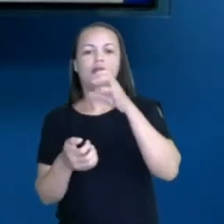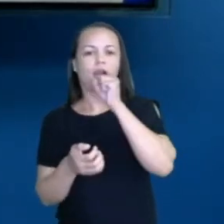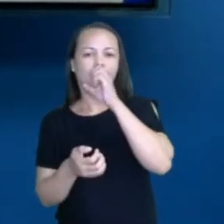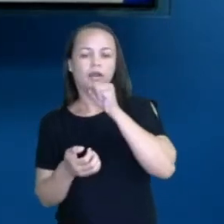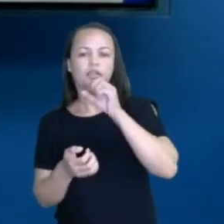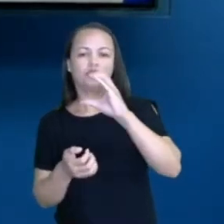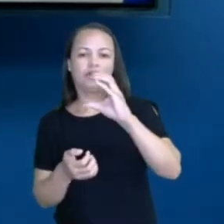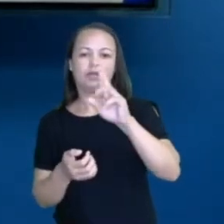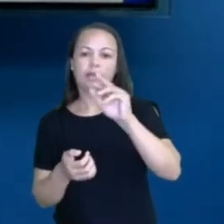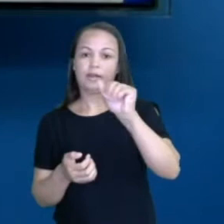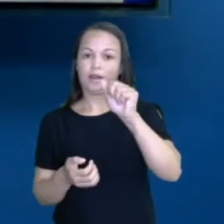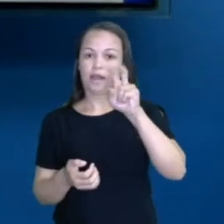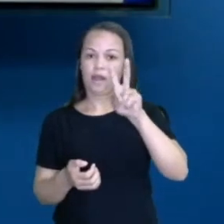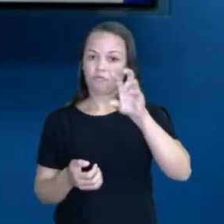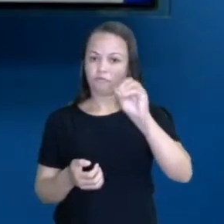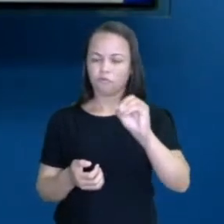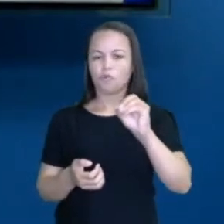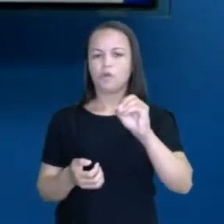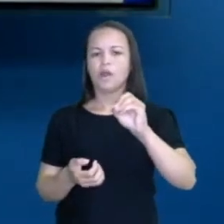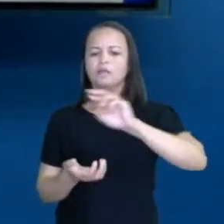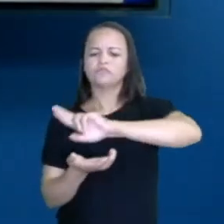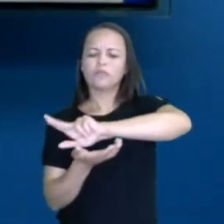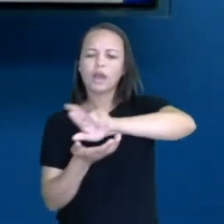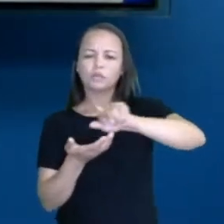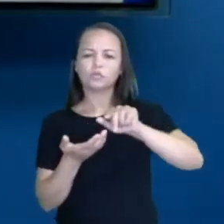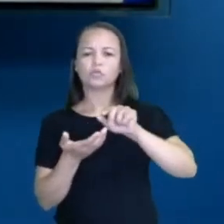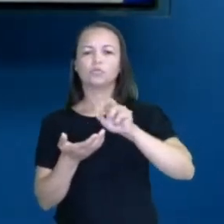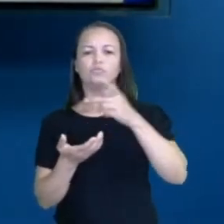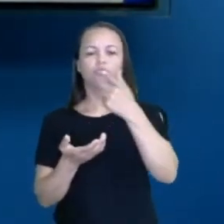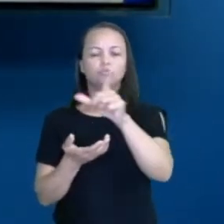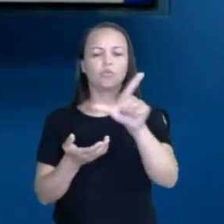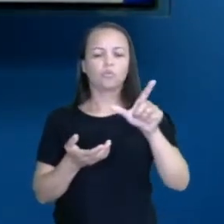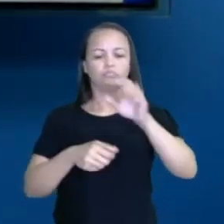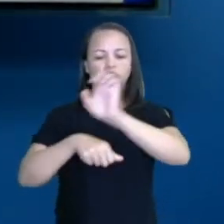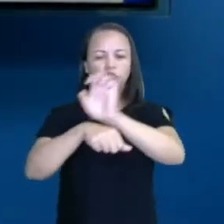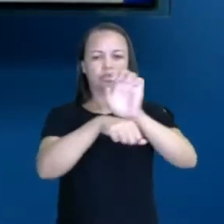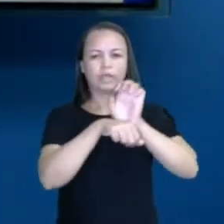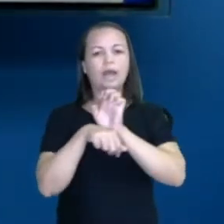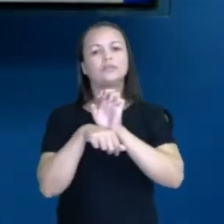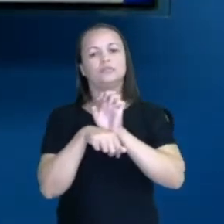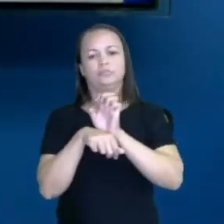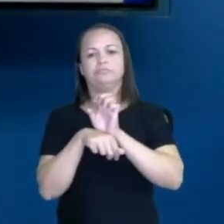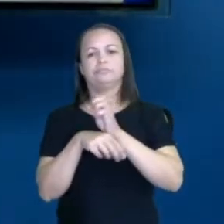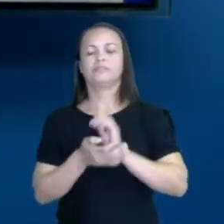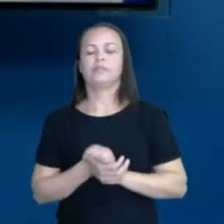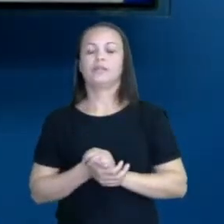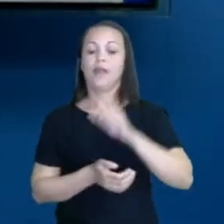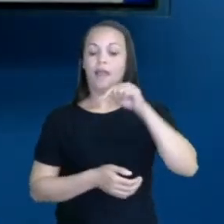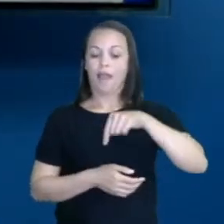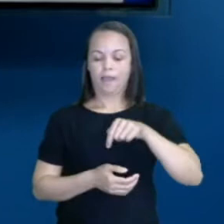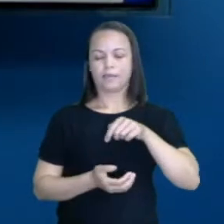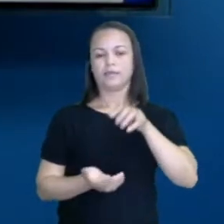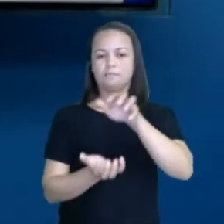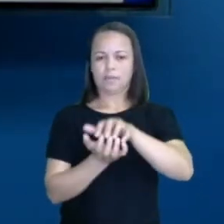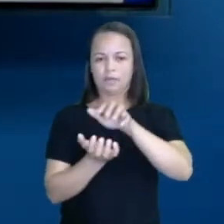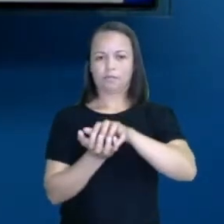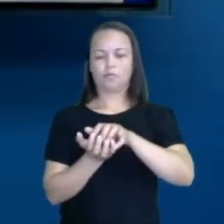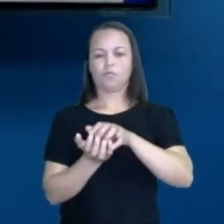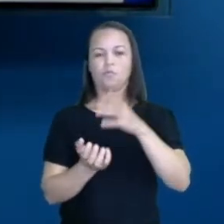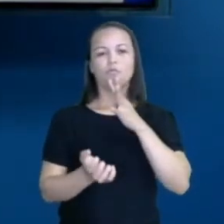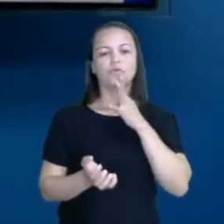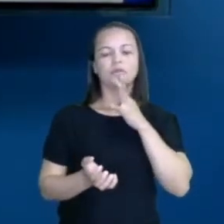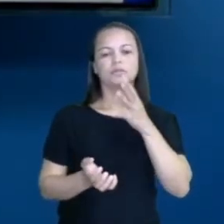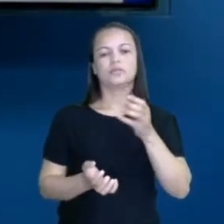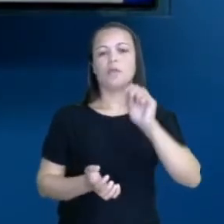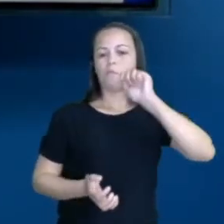nome: tangerina, mexerica. Aquilo que nós conhecemos como pão francês aqui em Pernambuco,